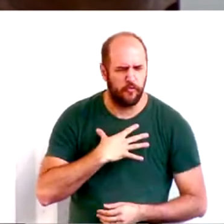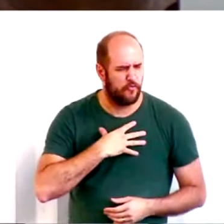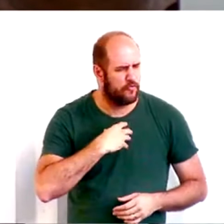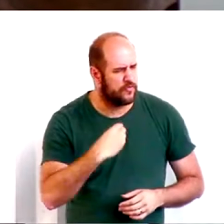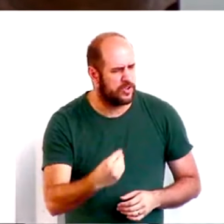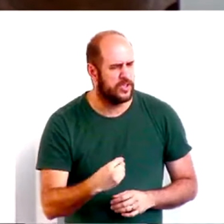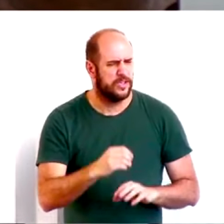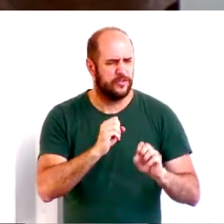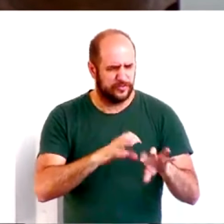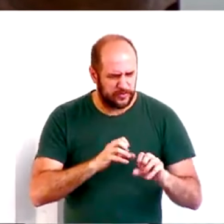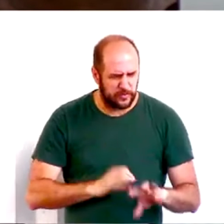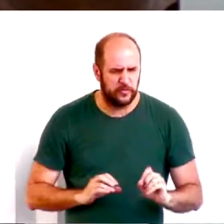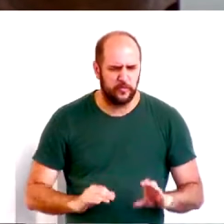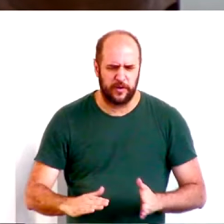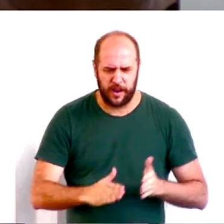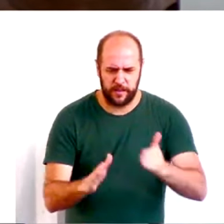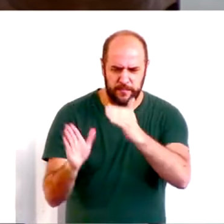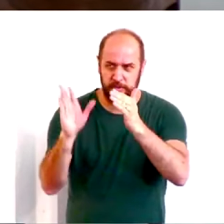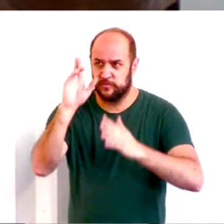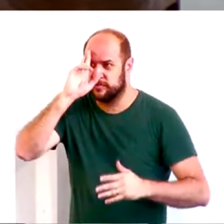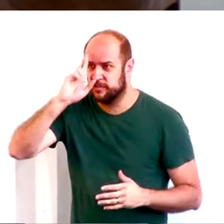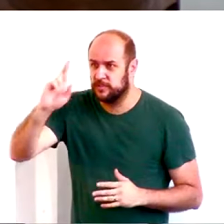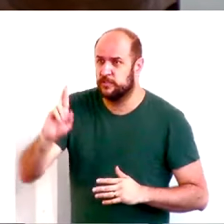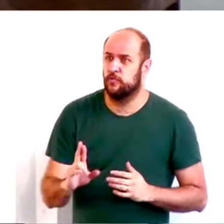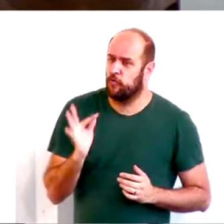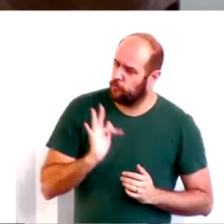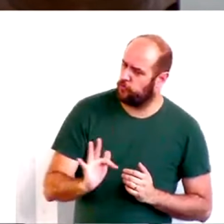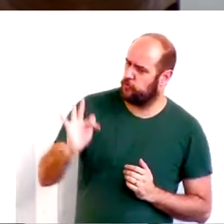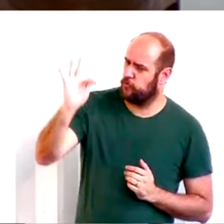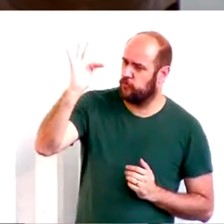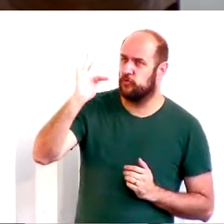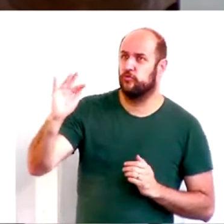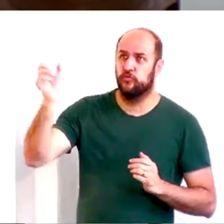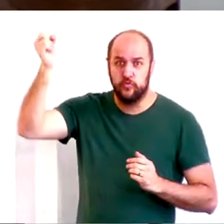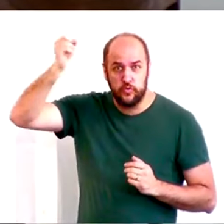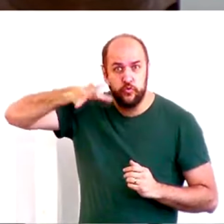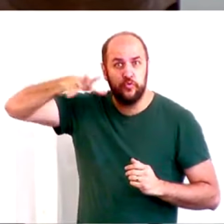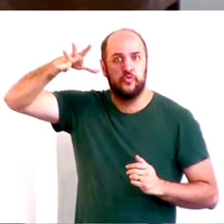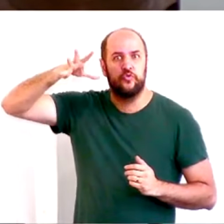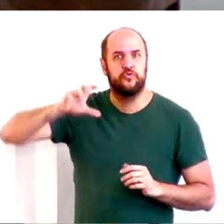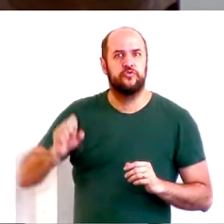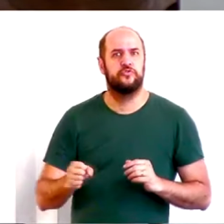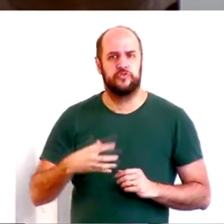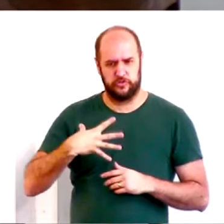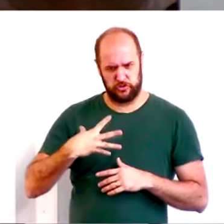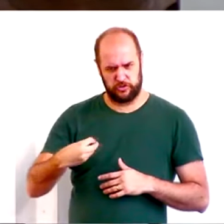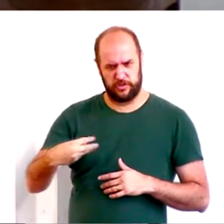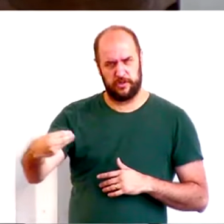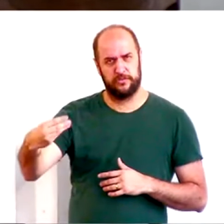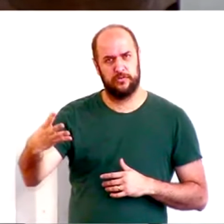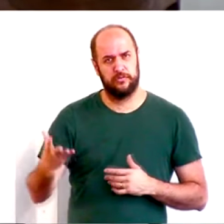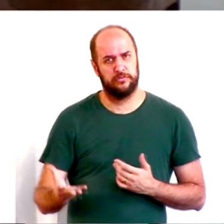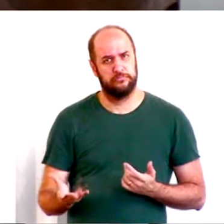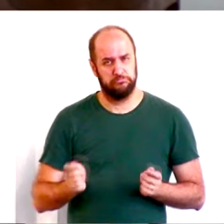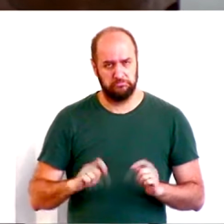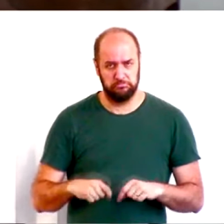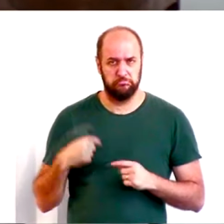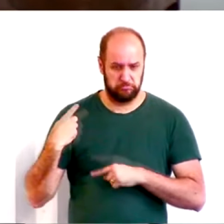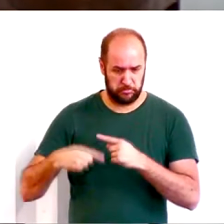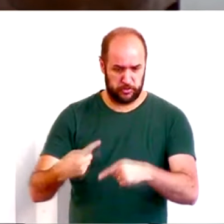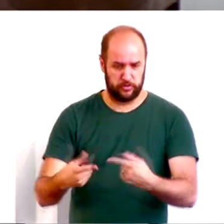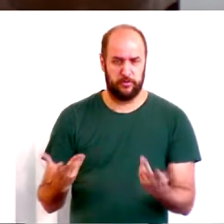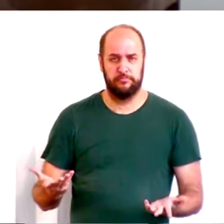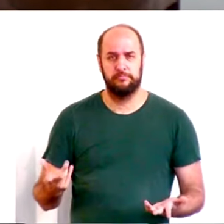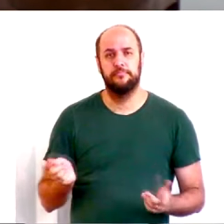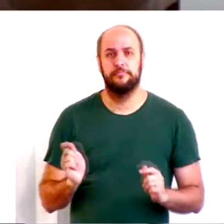instruídos no caminho do Senhor para serem luz nas suas gerações Pode ser então